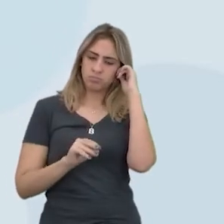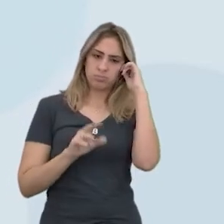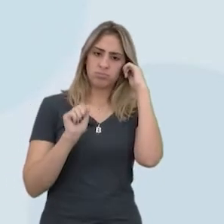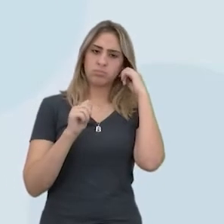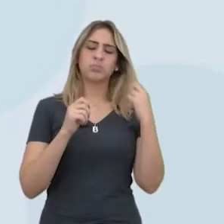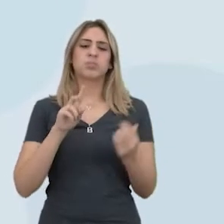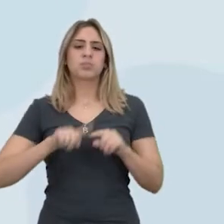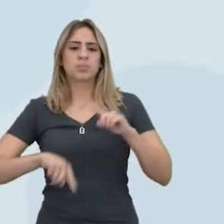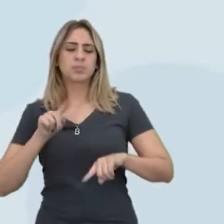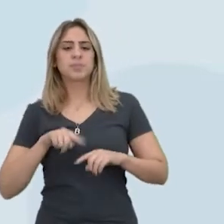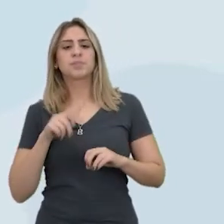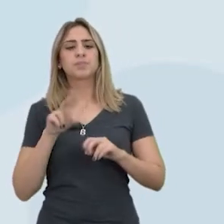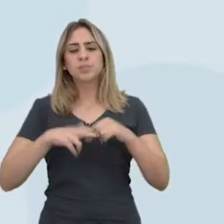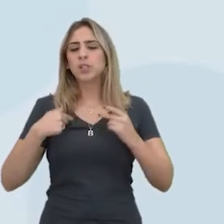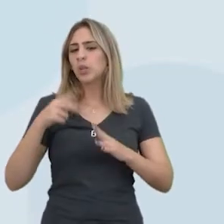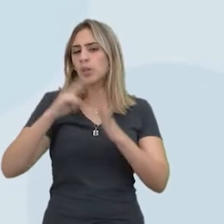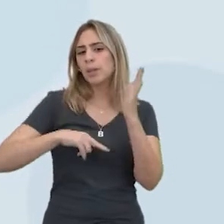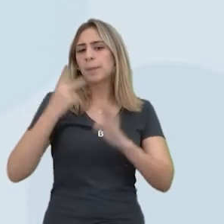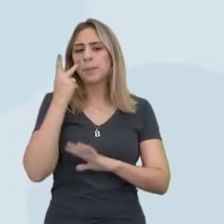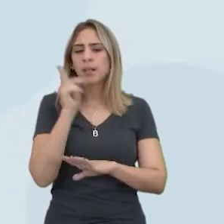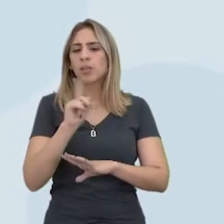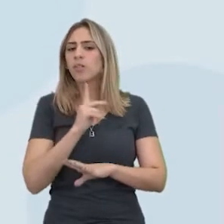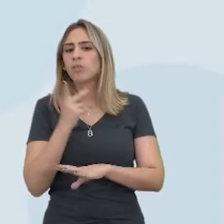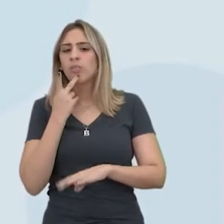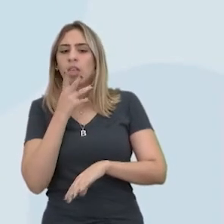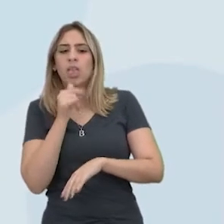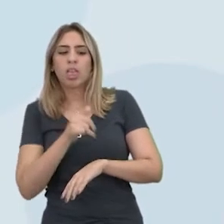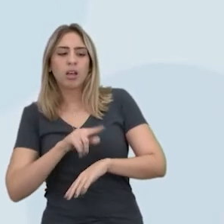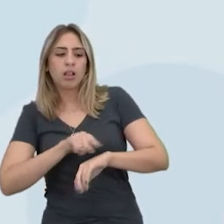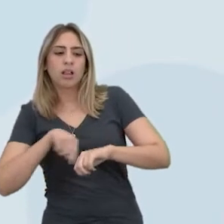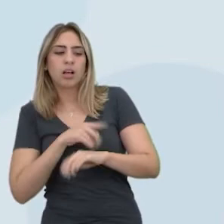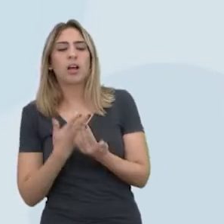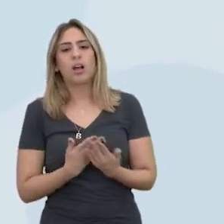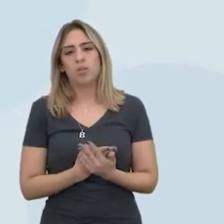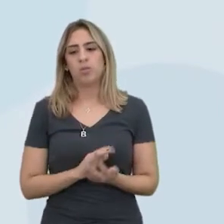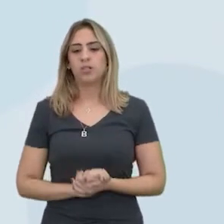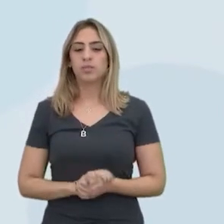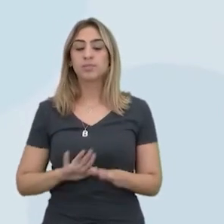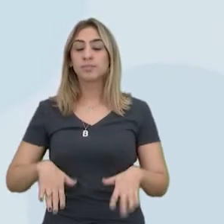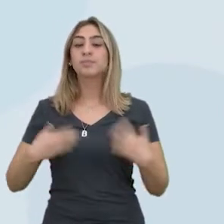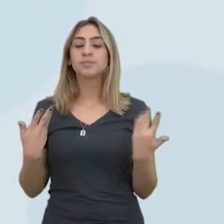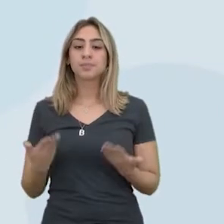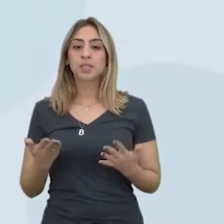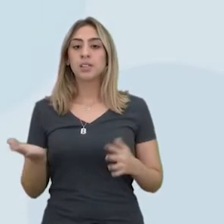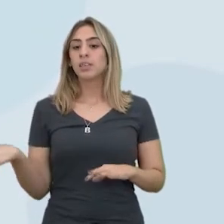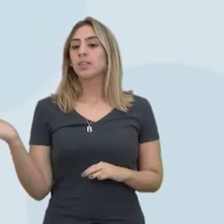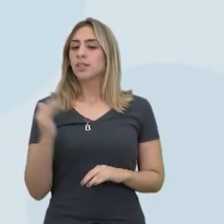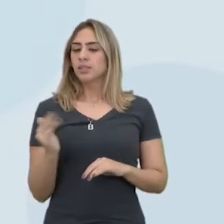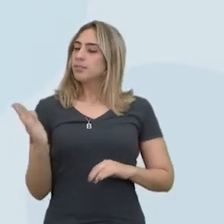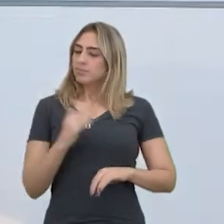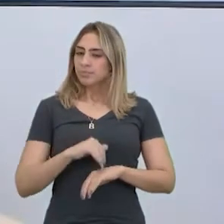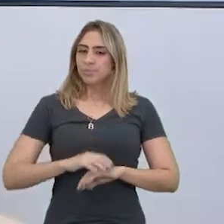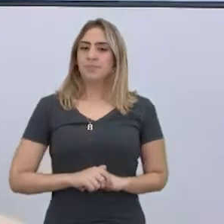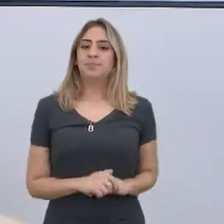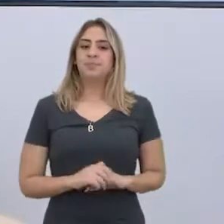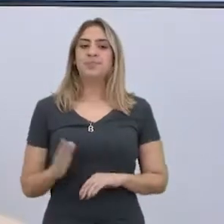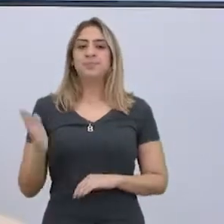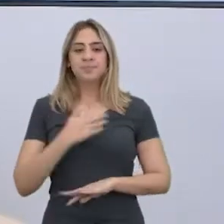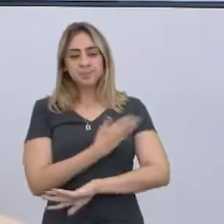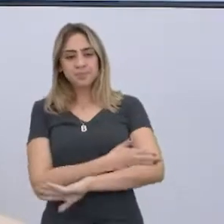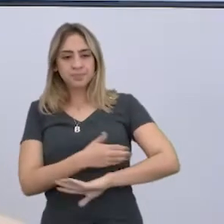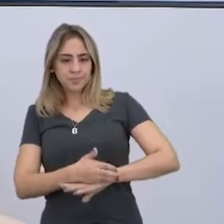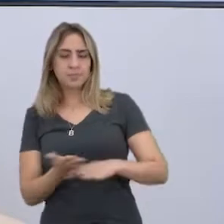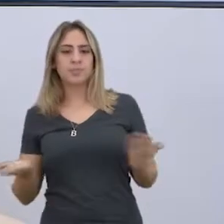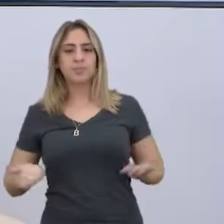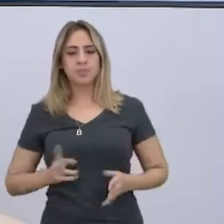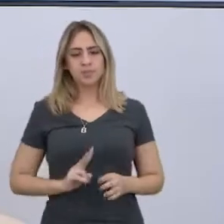lá. Por isso que eu não leio também, para não comer muito tempo da nossa aula. Então, bora que bora! Vamos continuar,